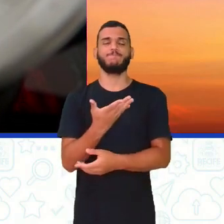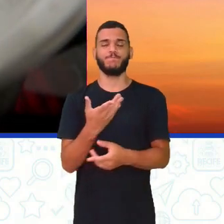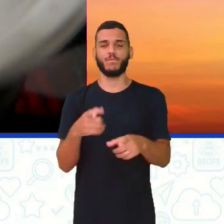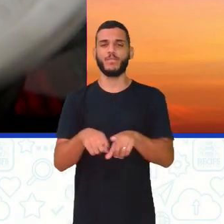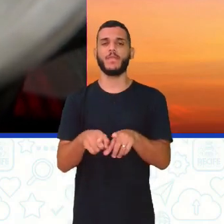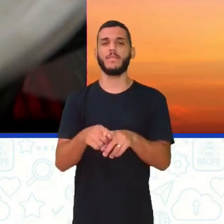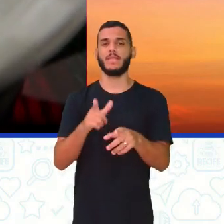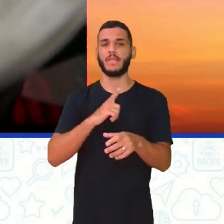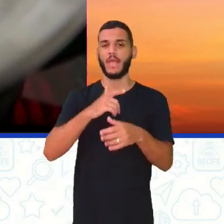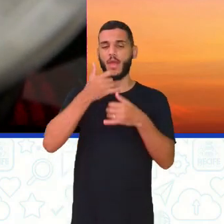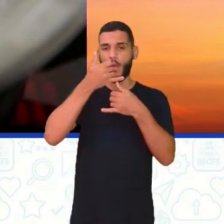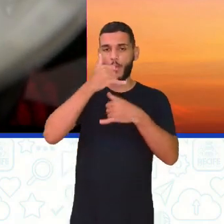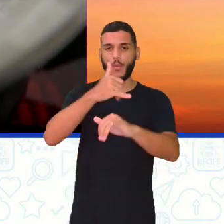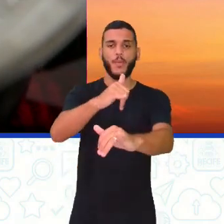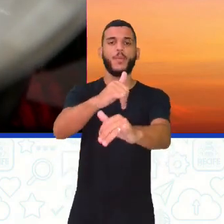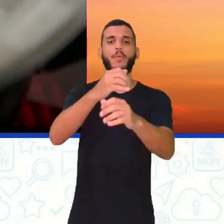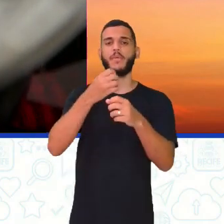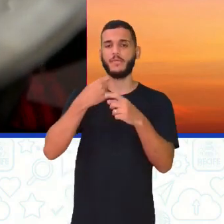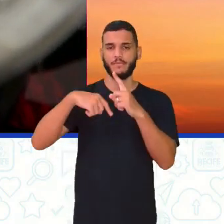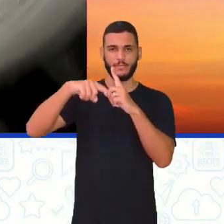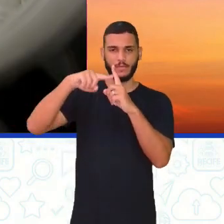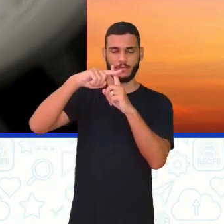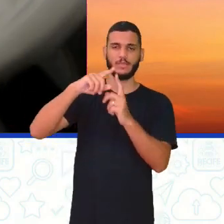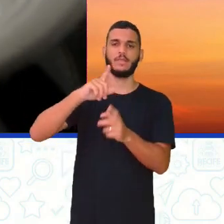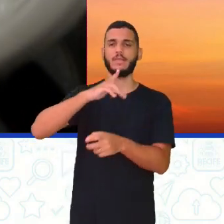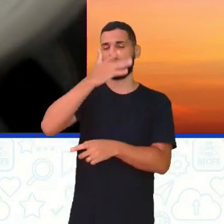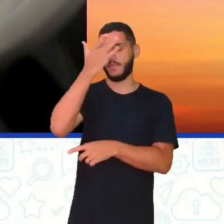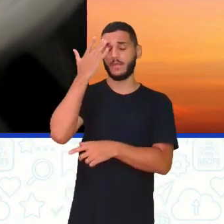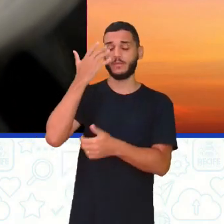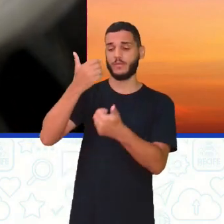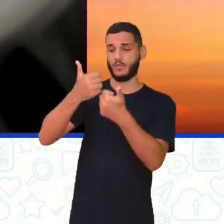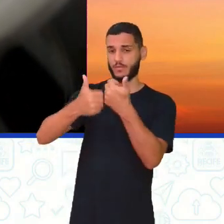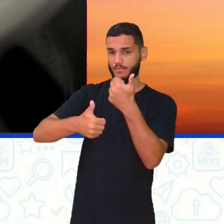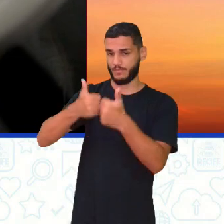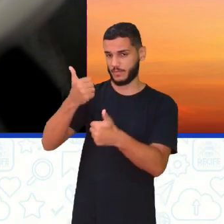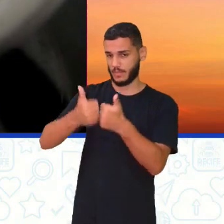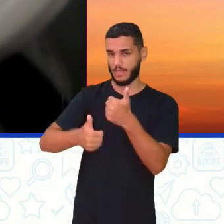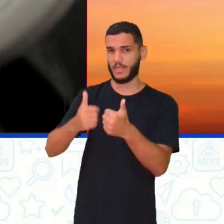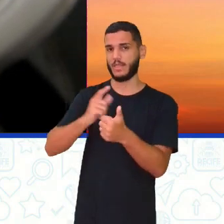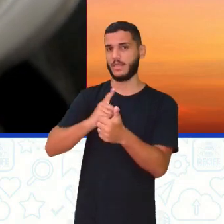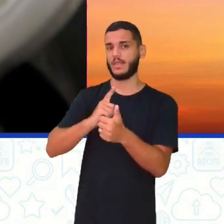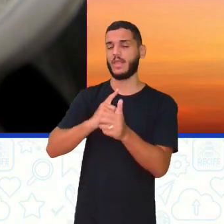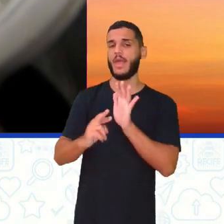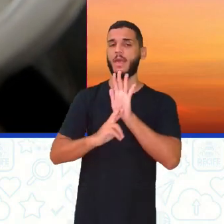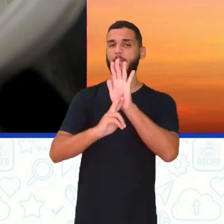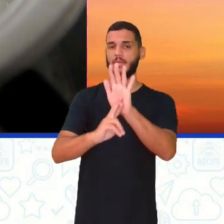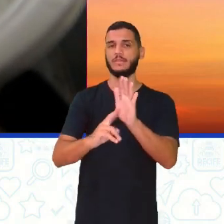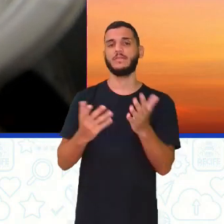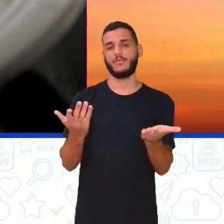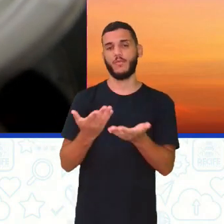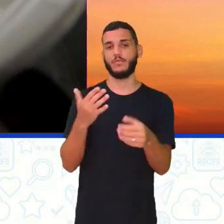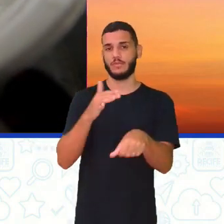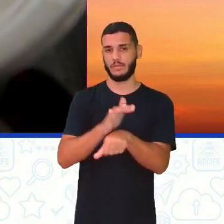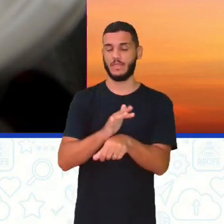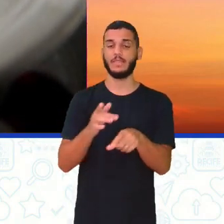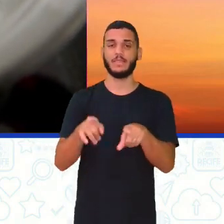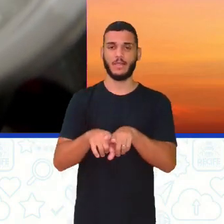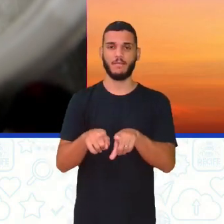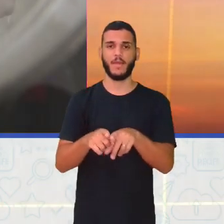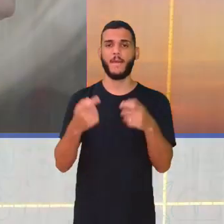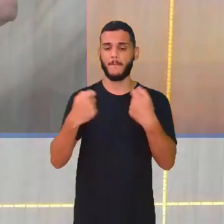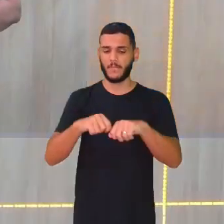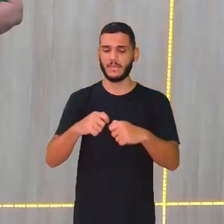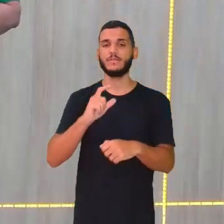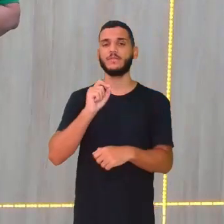energias em relação aí aos nossos representantes, jogadores aí, que à tarde estão nos representando. E eles precisam